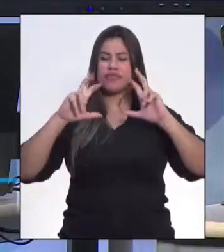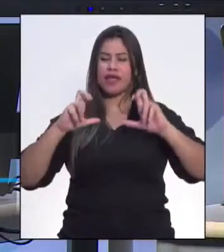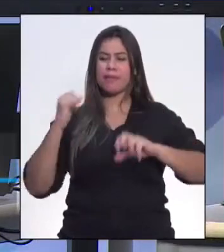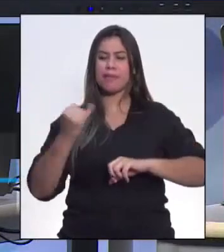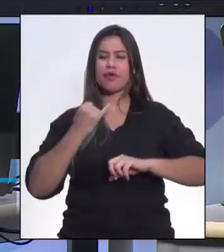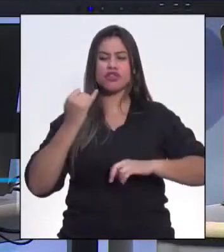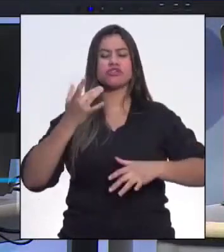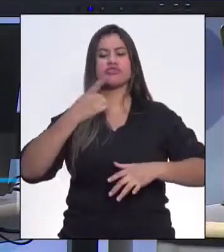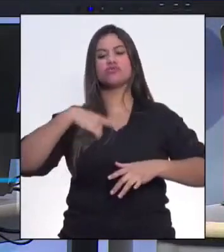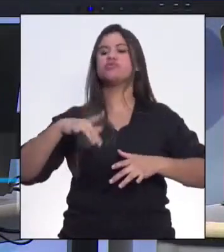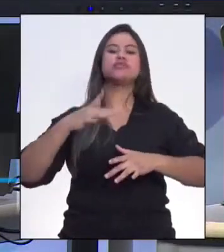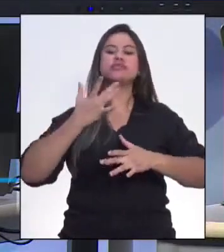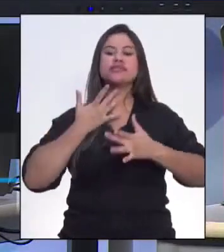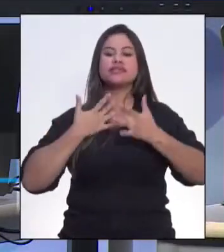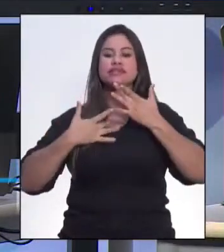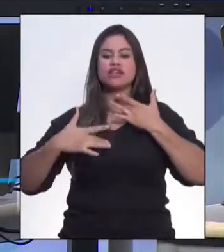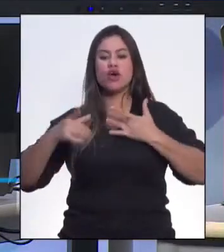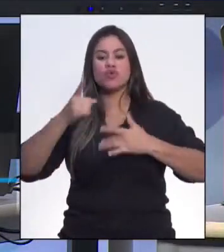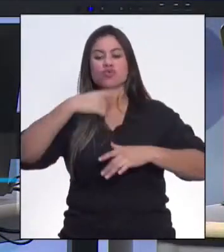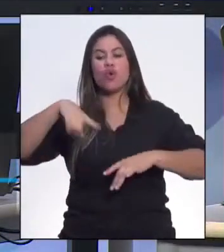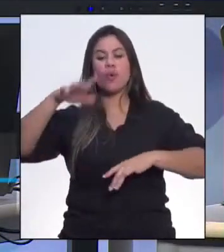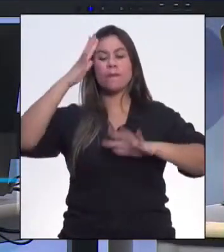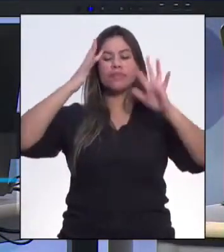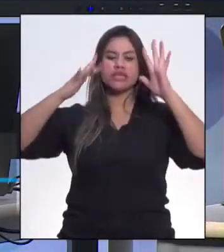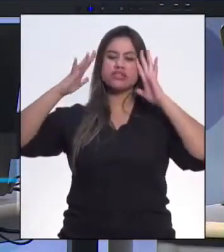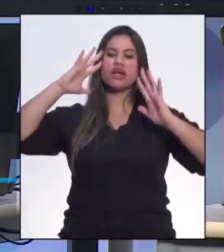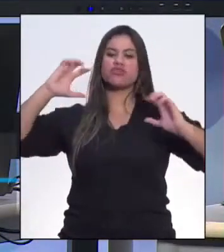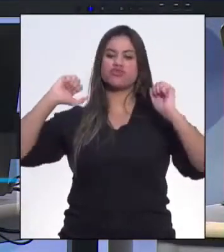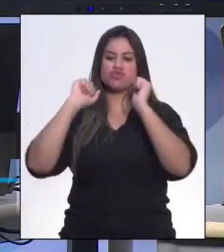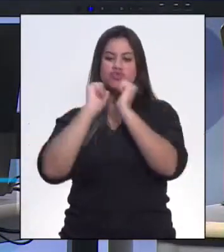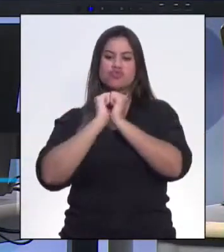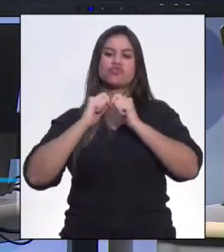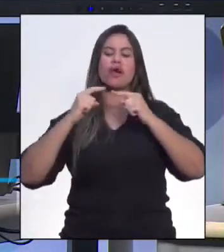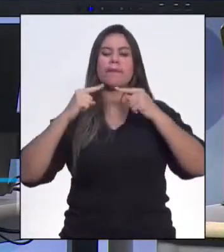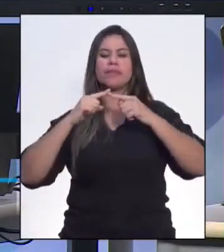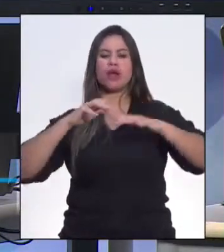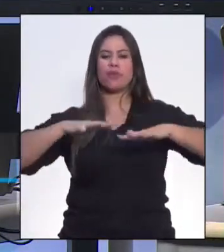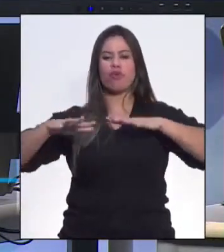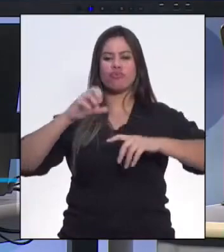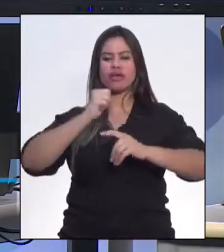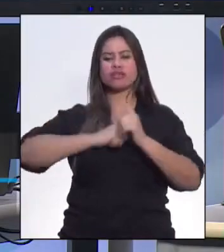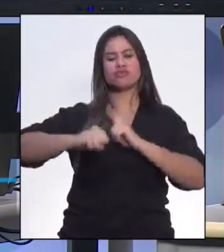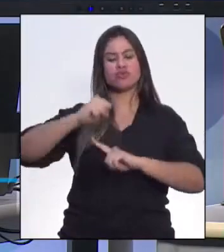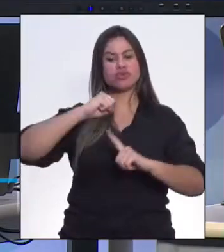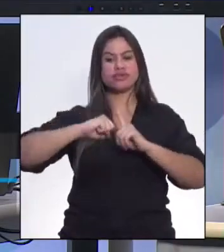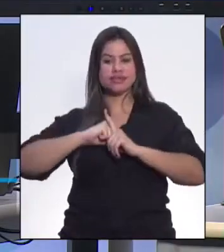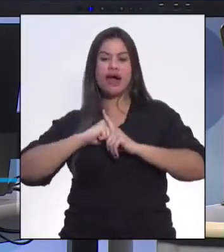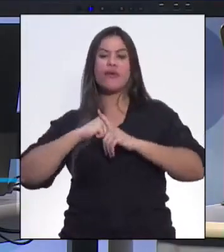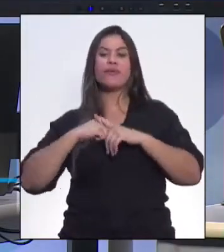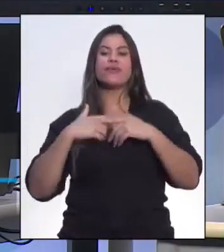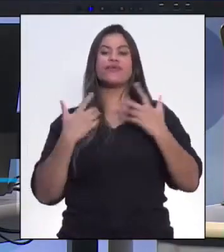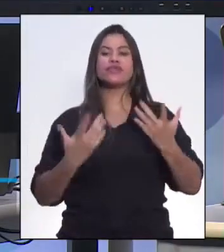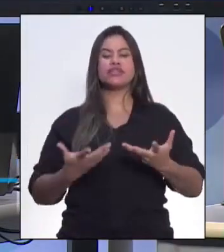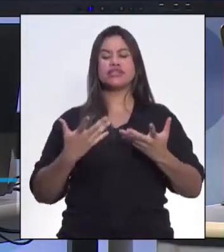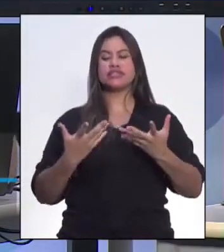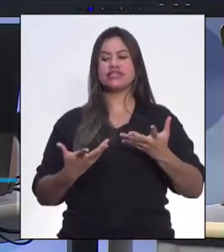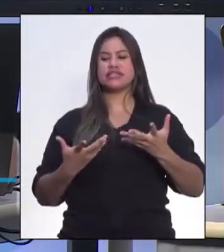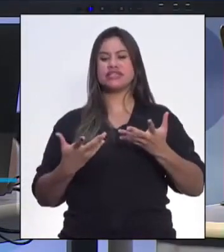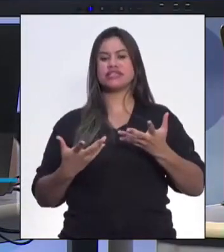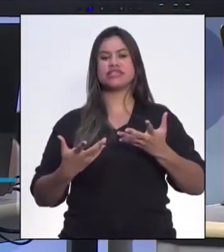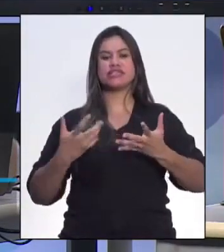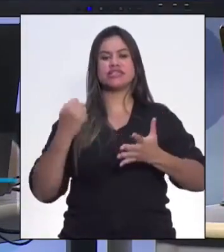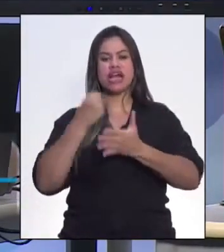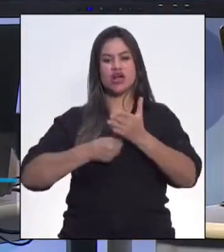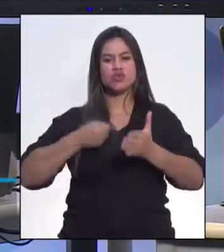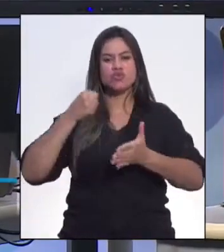desejável que nós possamos pensar juntos sobre essa questão do movimento social, né? E o quanto que as